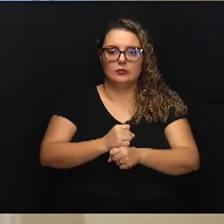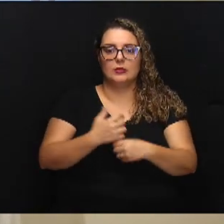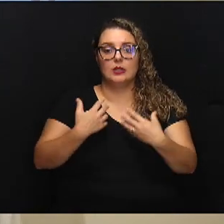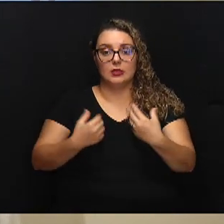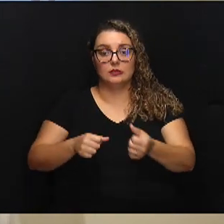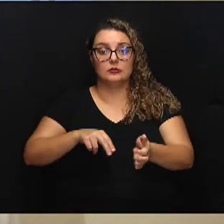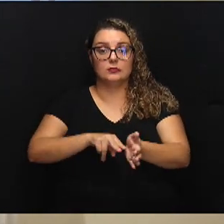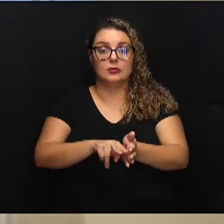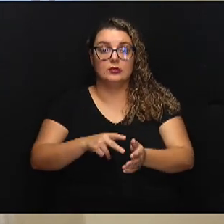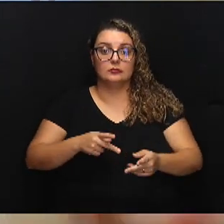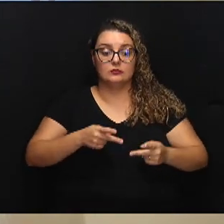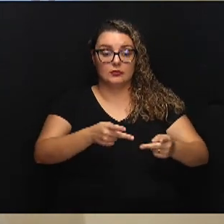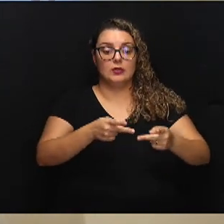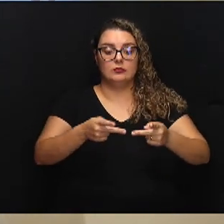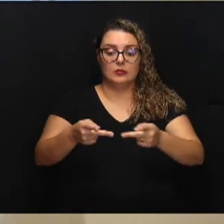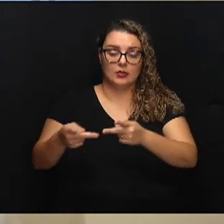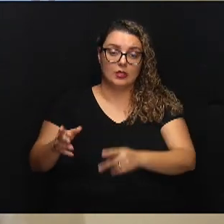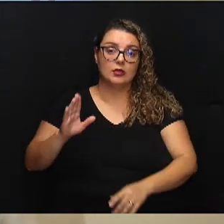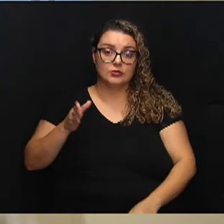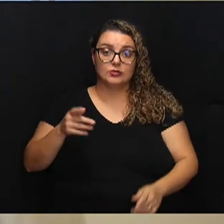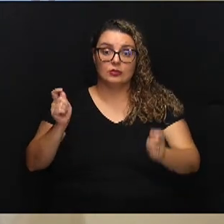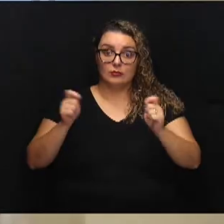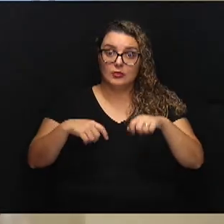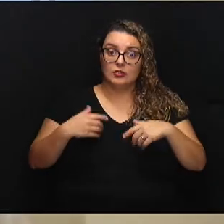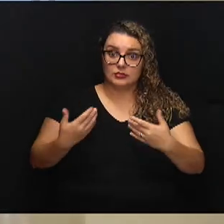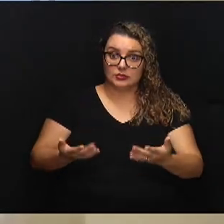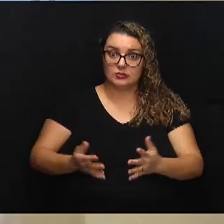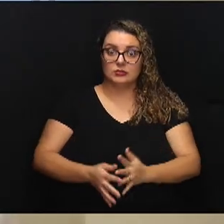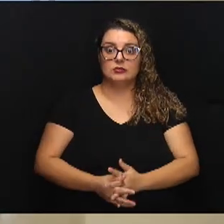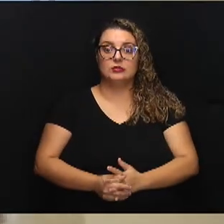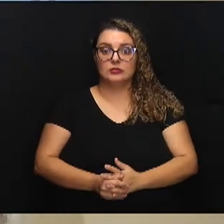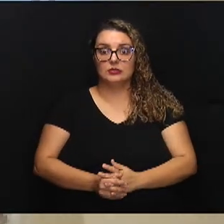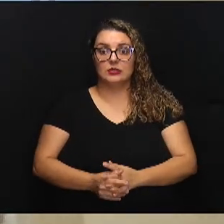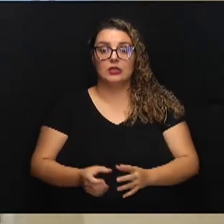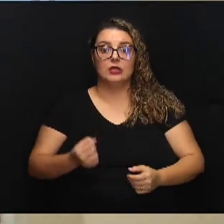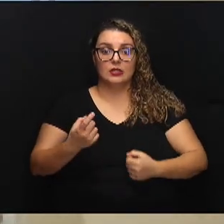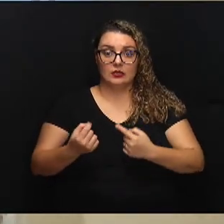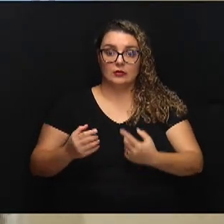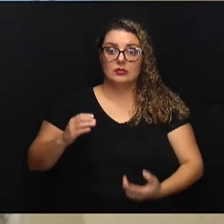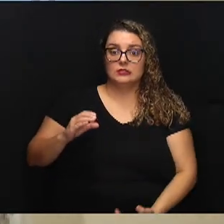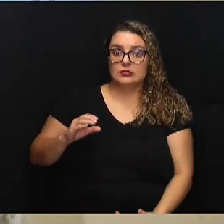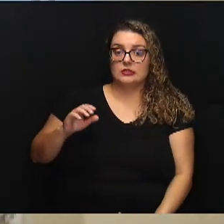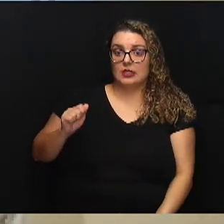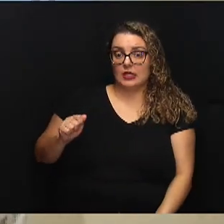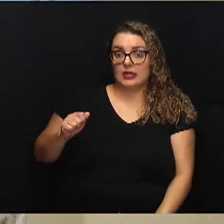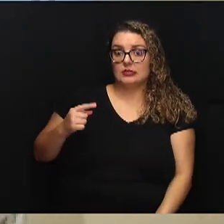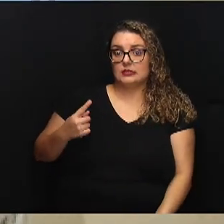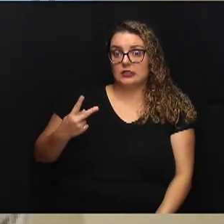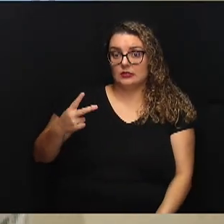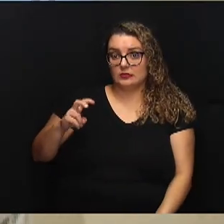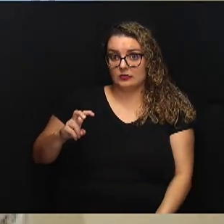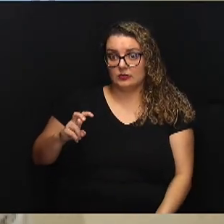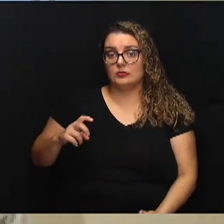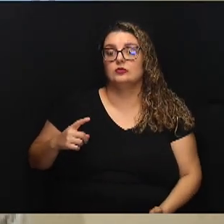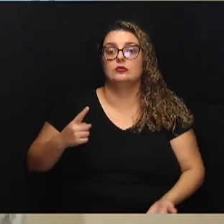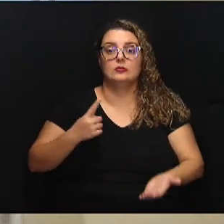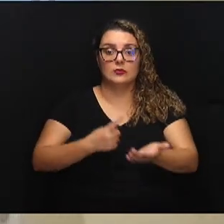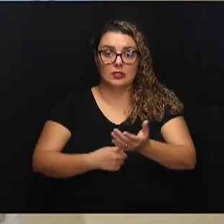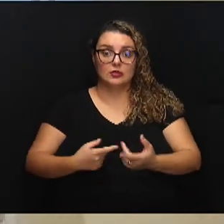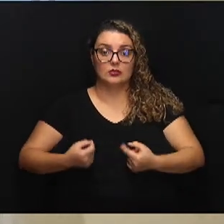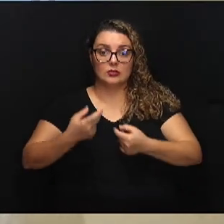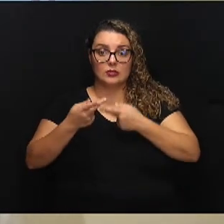esse diagnóstico, então elas já possivelmente têm alguma medida de CA-125, né, do marcador tumoral que a gente